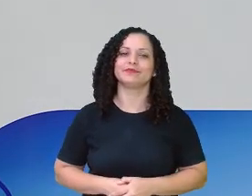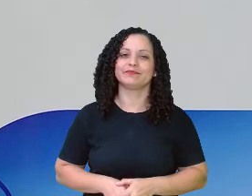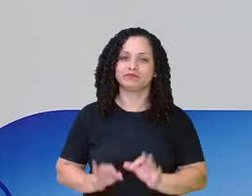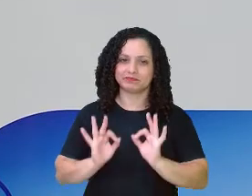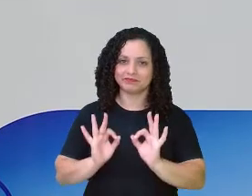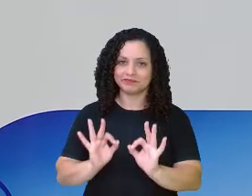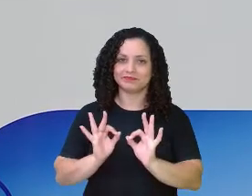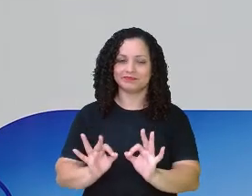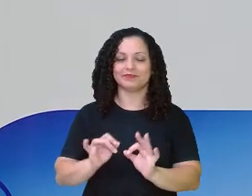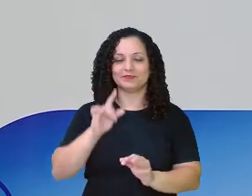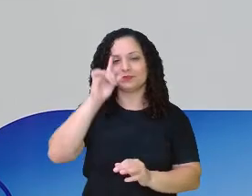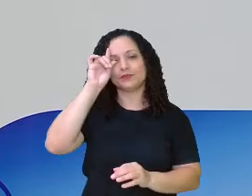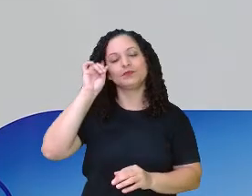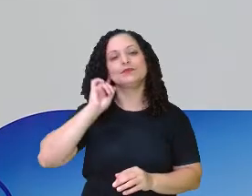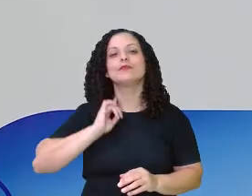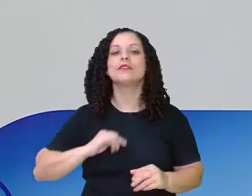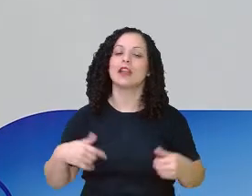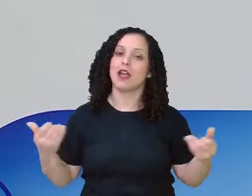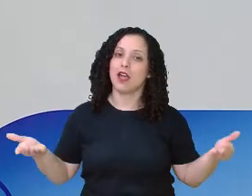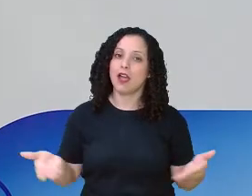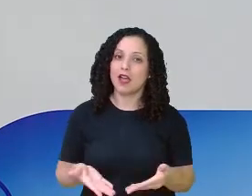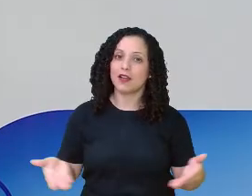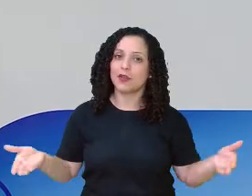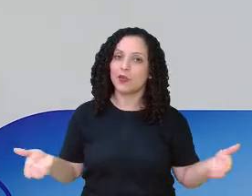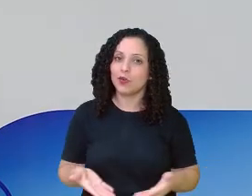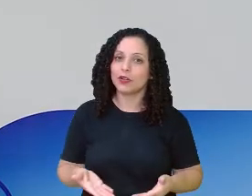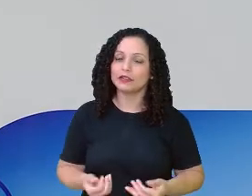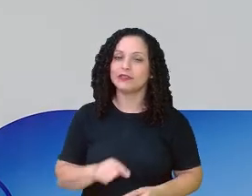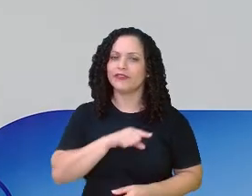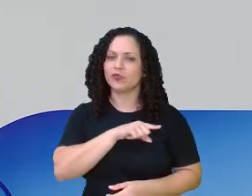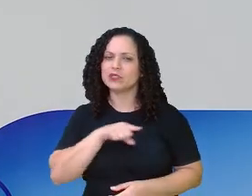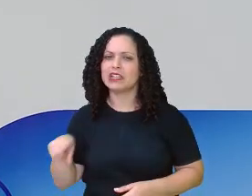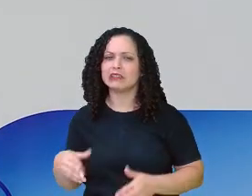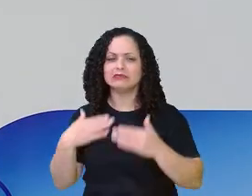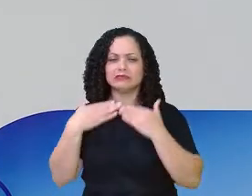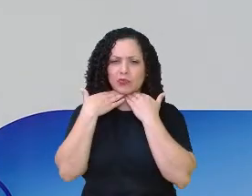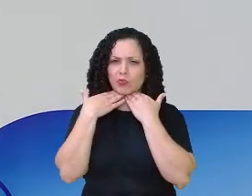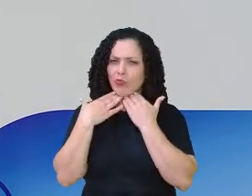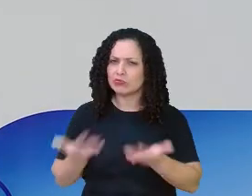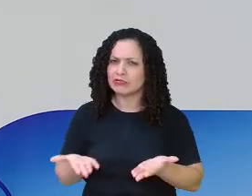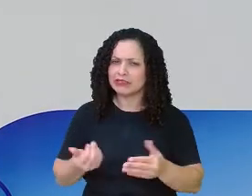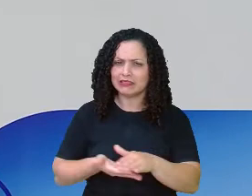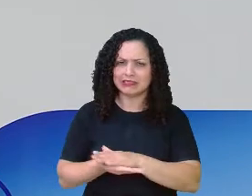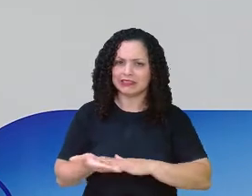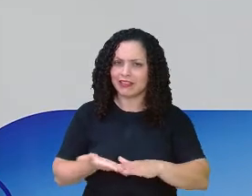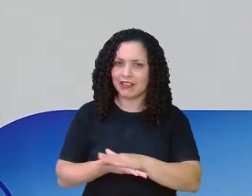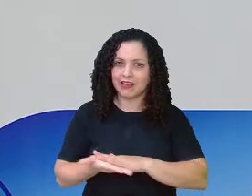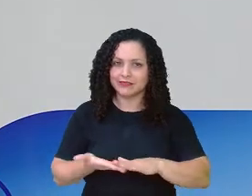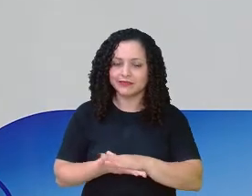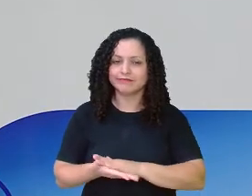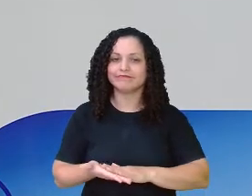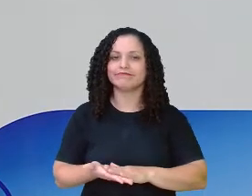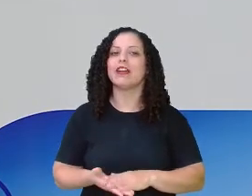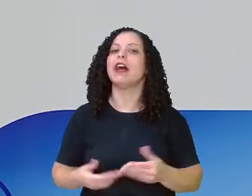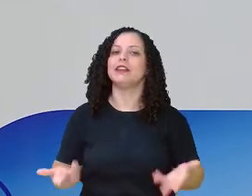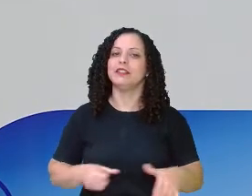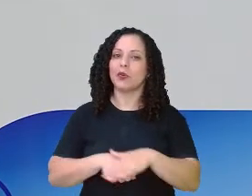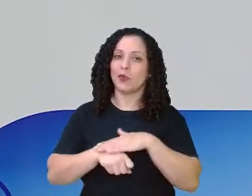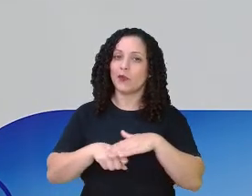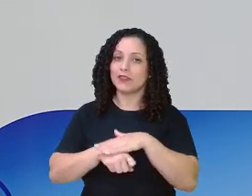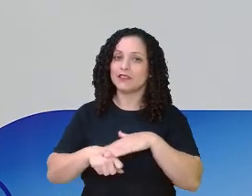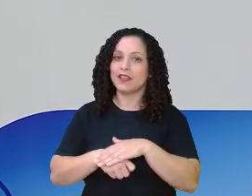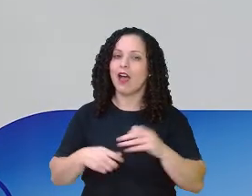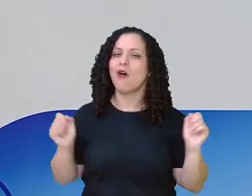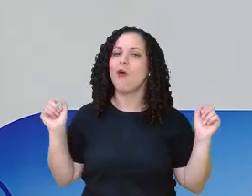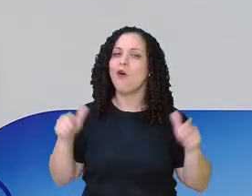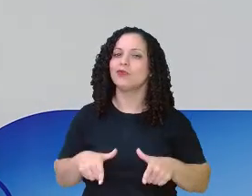nenhum. Agora, se você ainda assim não conseguiu de jeito nenhum, aí você vai conversar com o Ricardinho, sabe